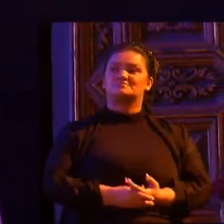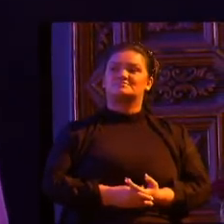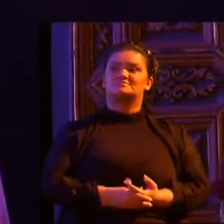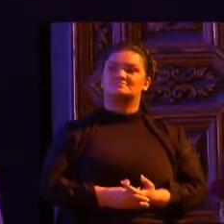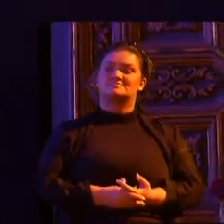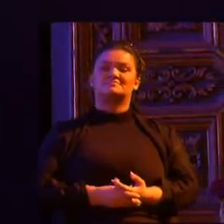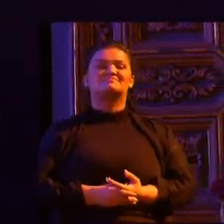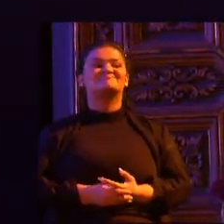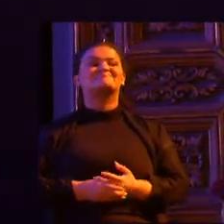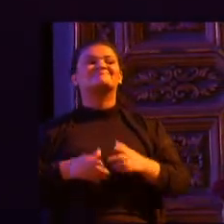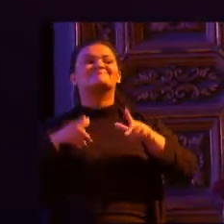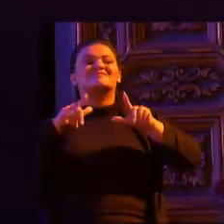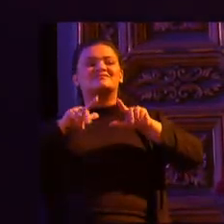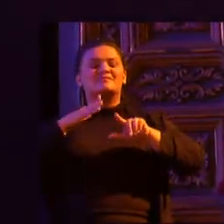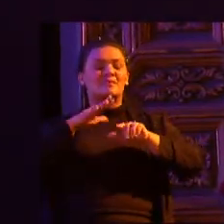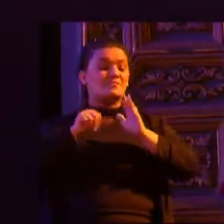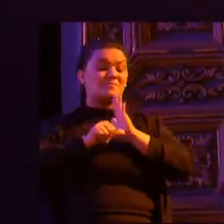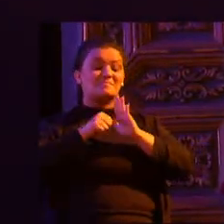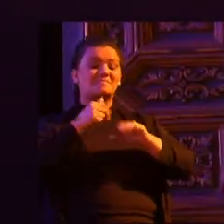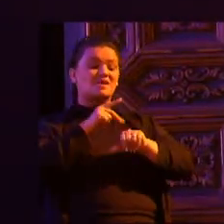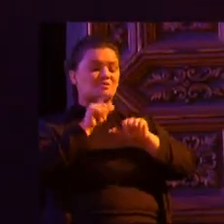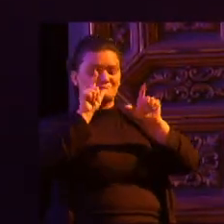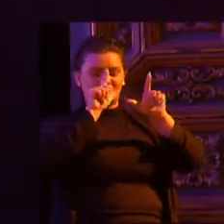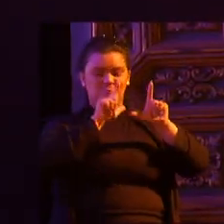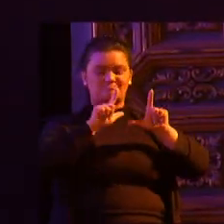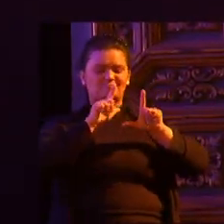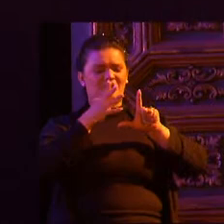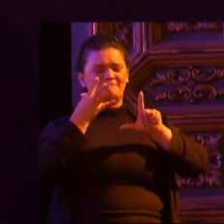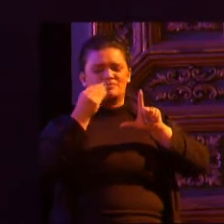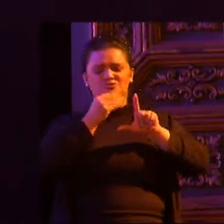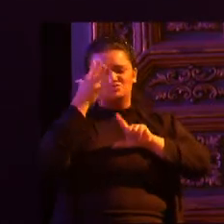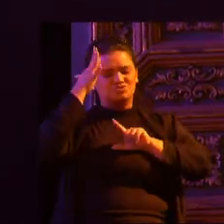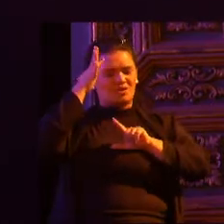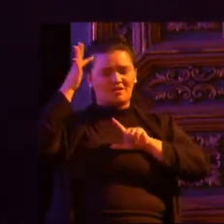Esse foi o meu primeiro álbum. E foi muito sonhado também.